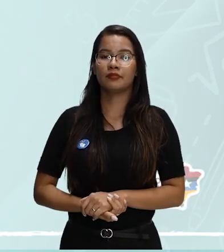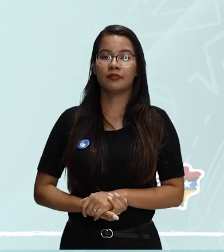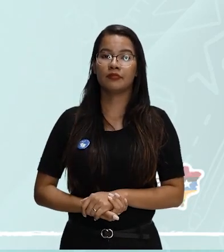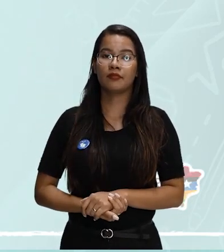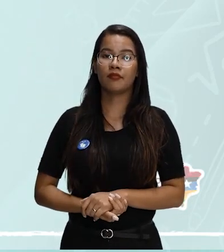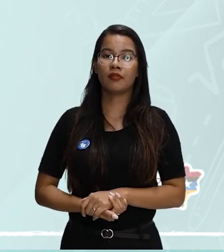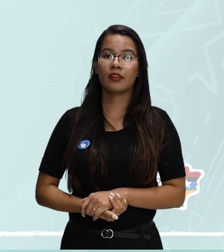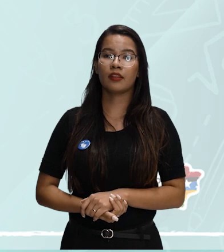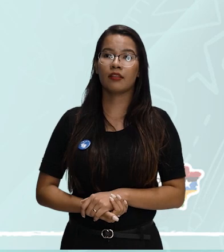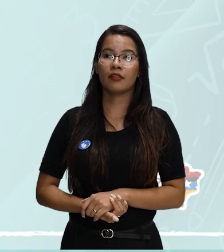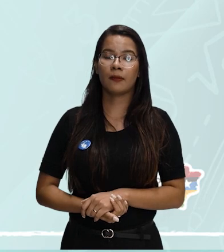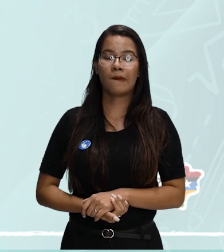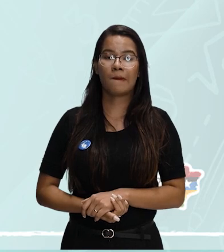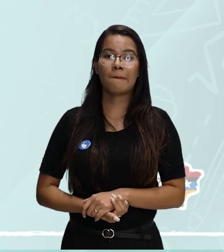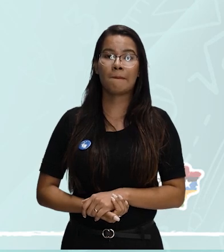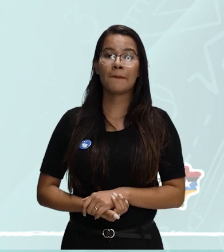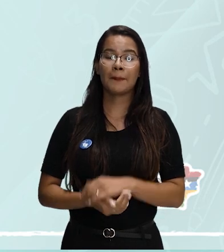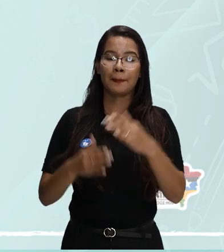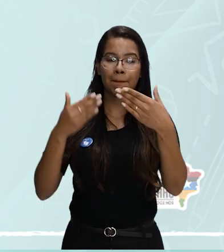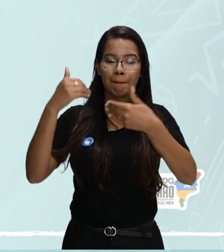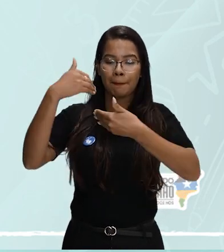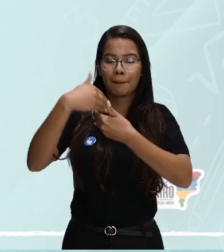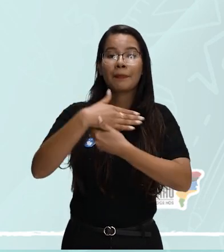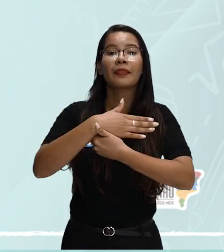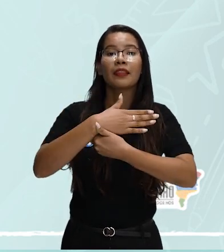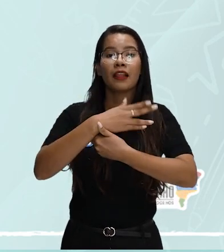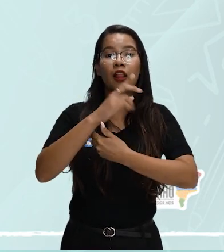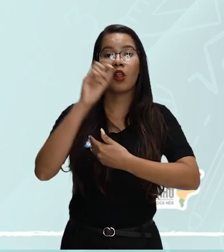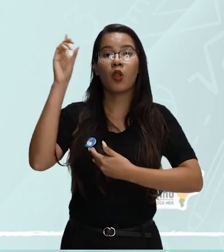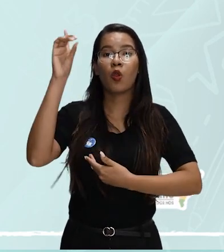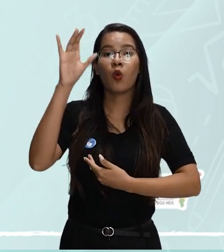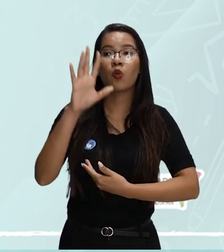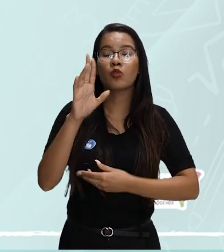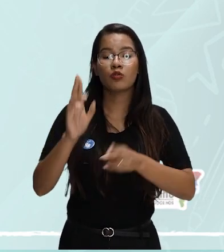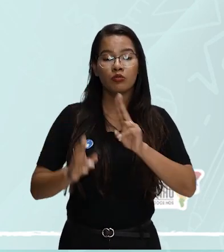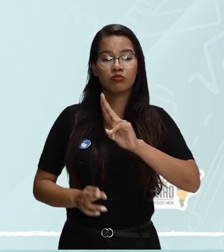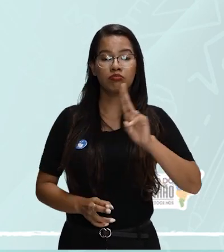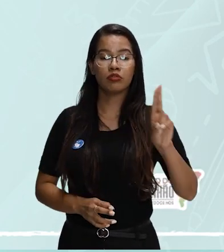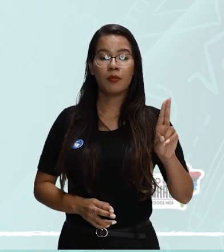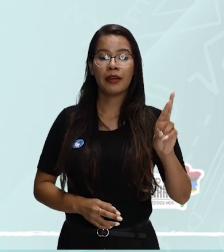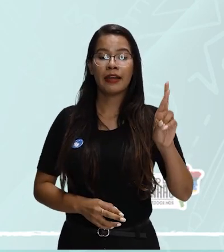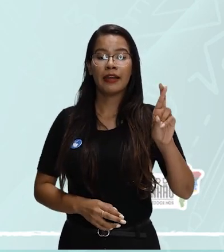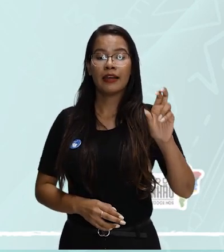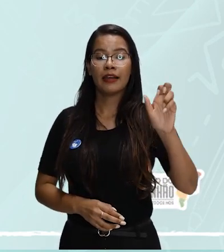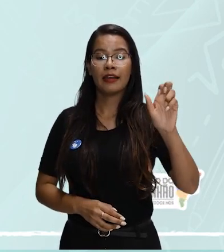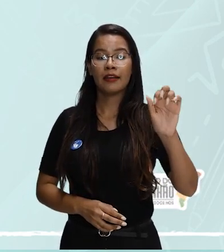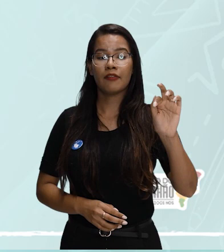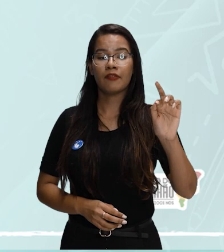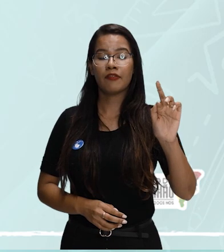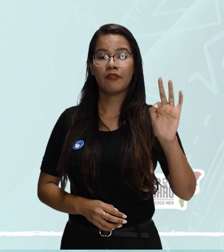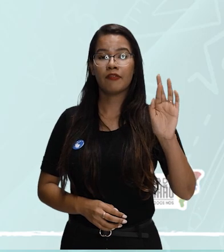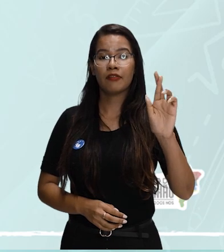um ambiente, de um meio para outro, se dá o nome de refração.